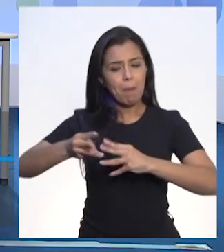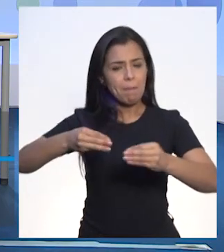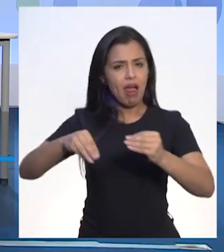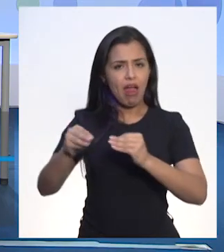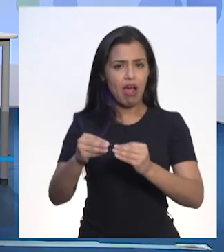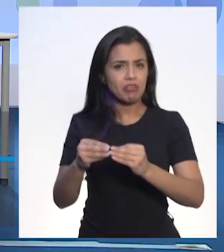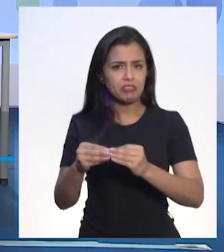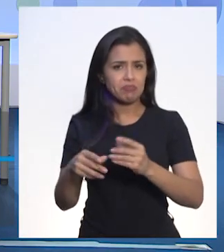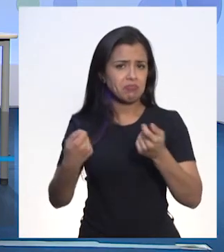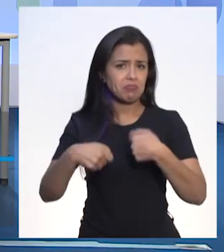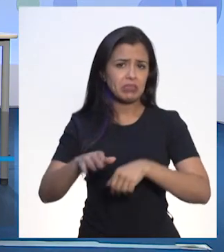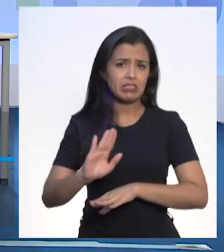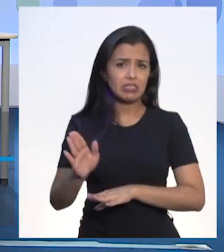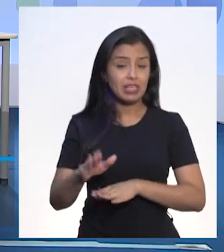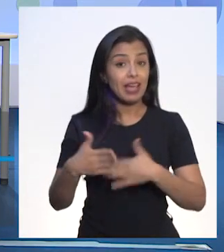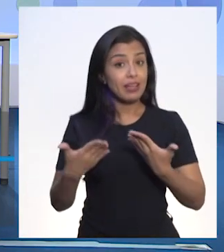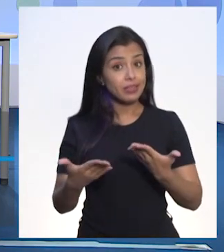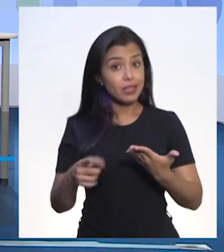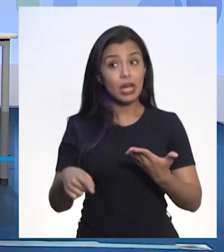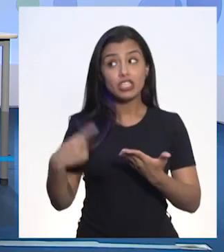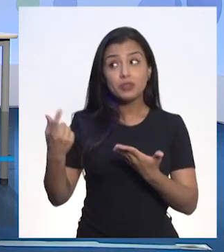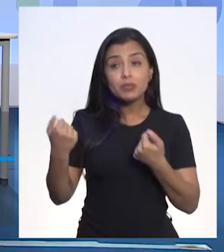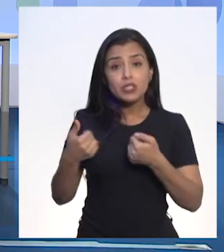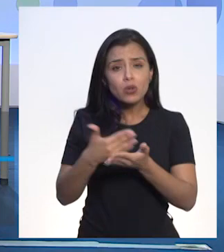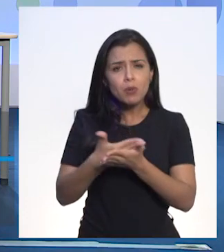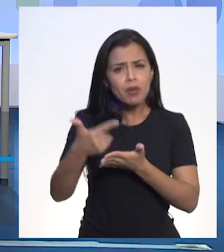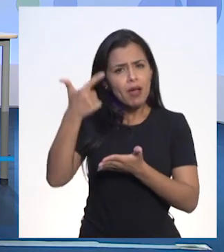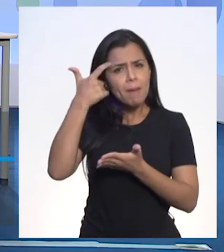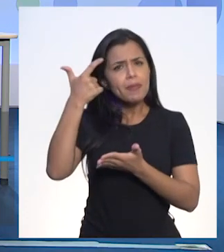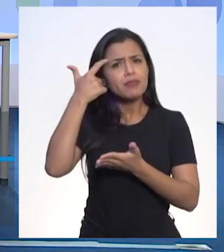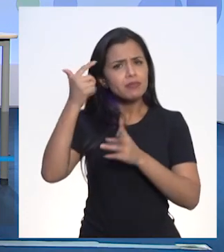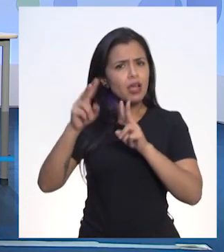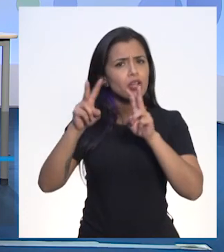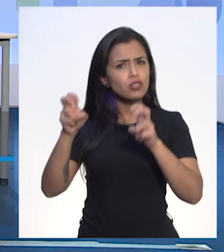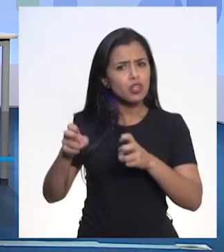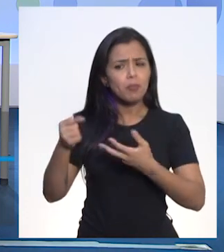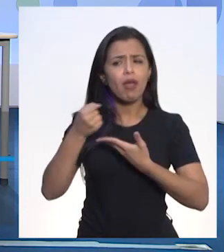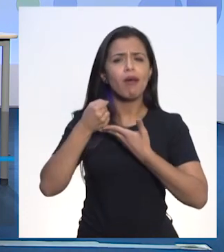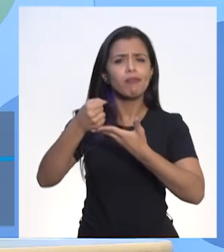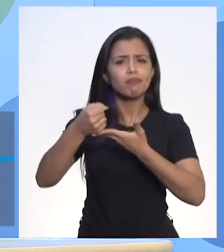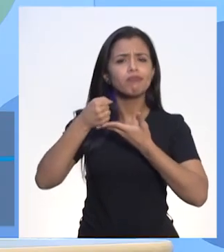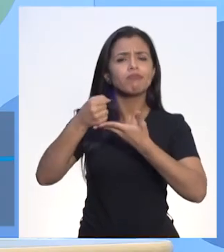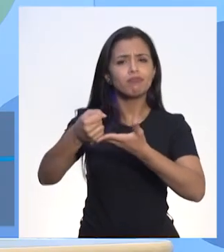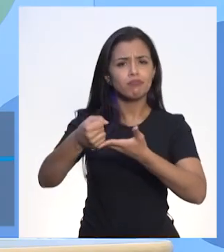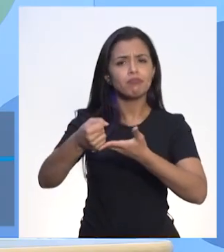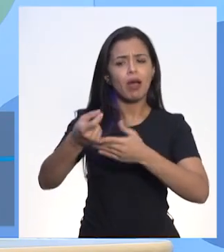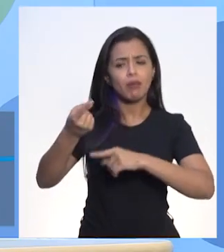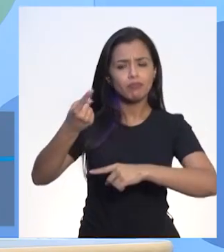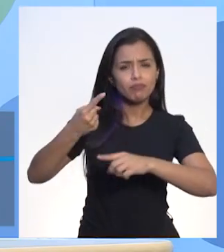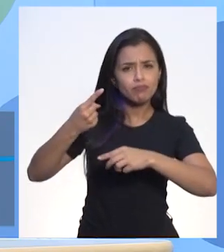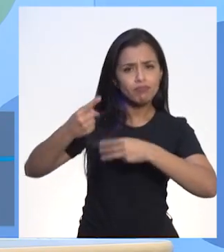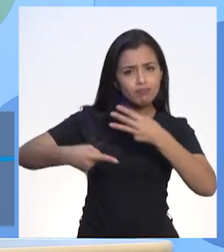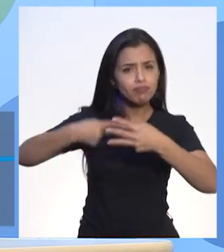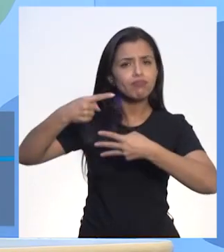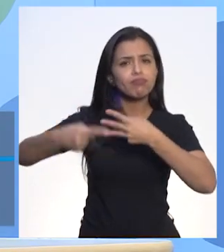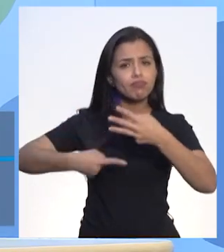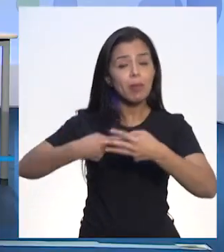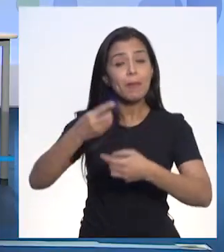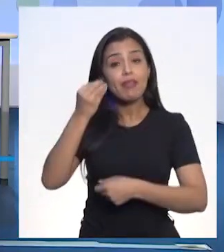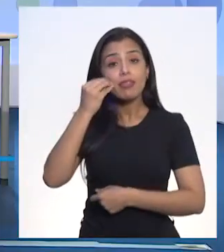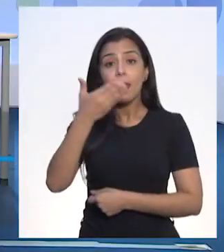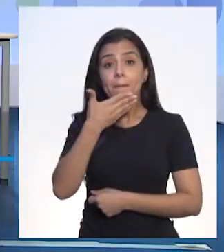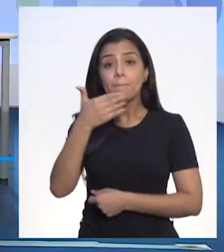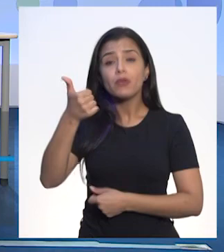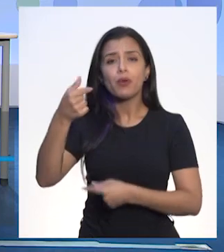cadeia produtiva já tem que começar a pensar nessas questões, né, logísticas para melhorar essa questão aí